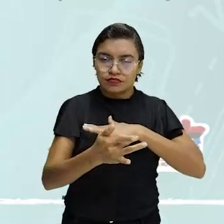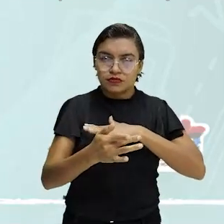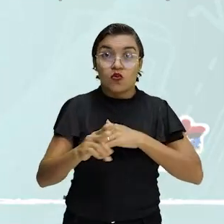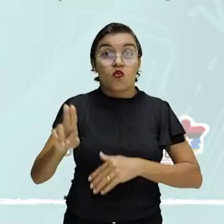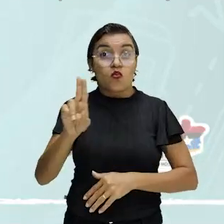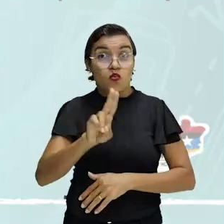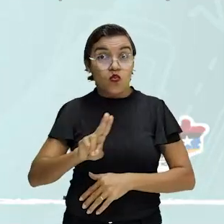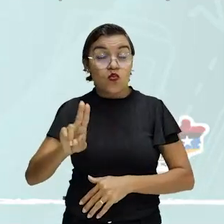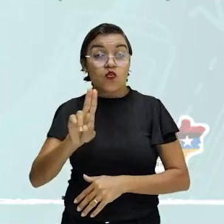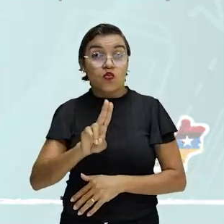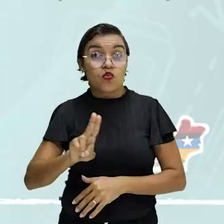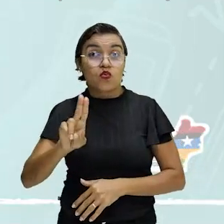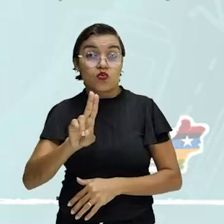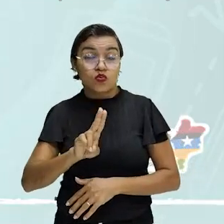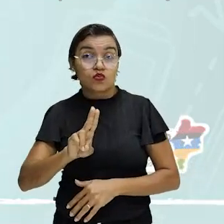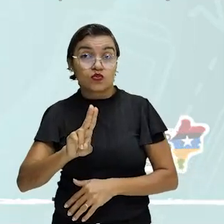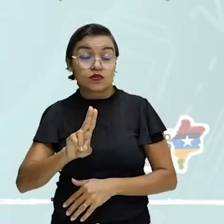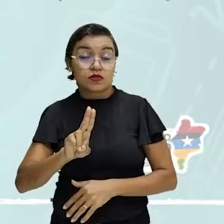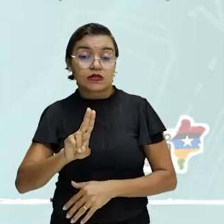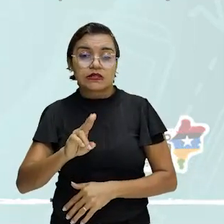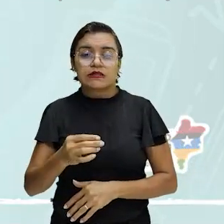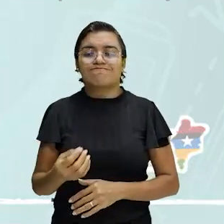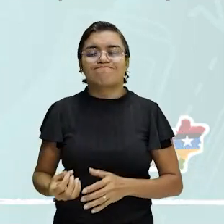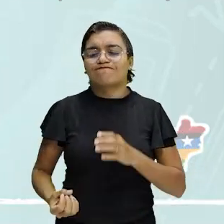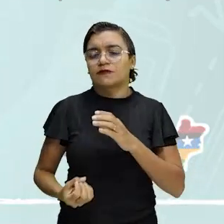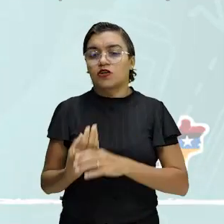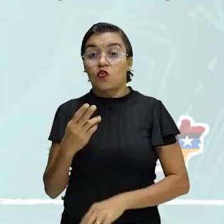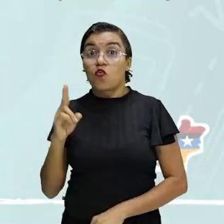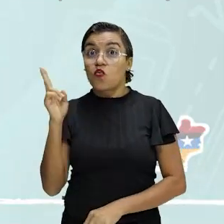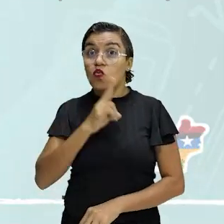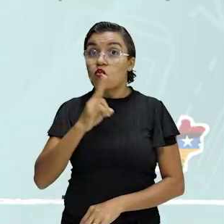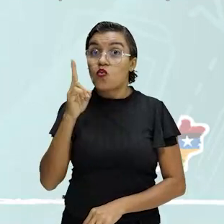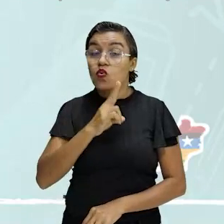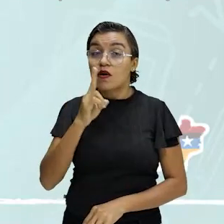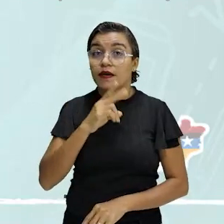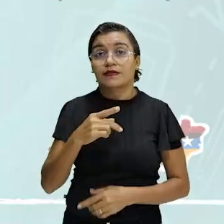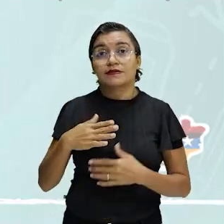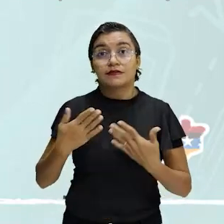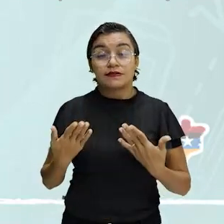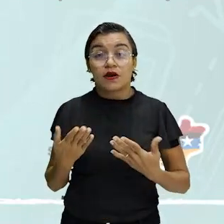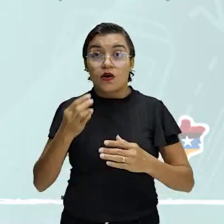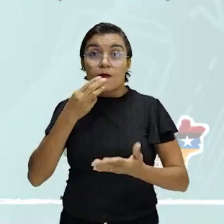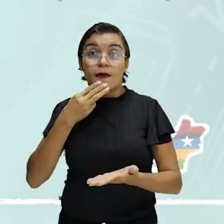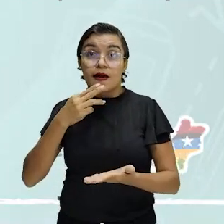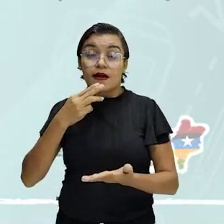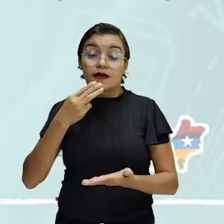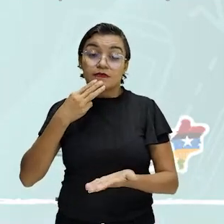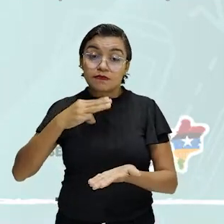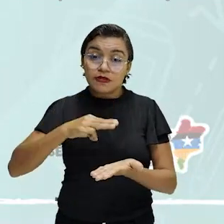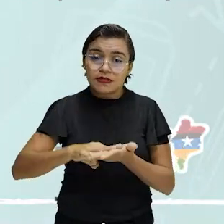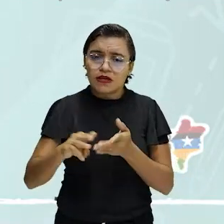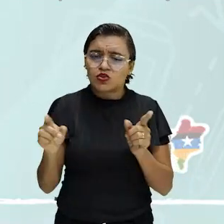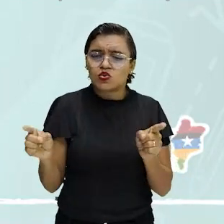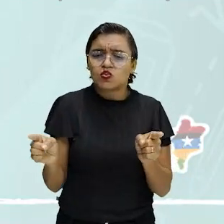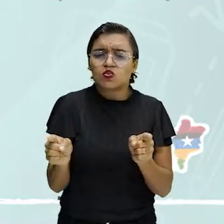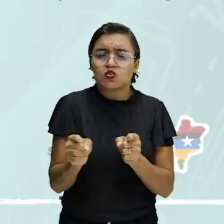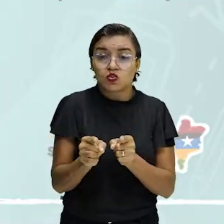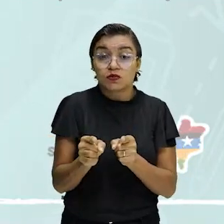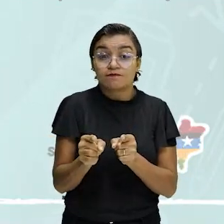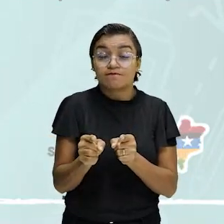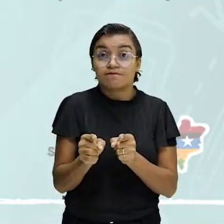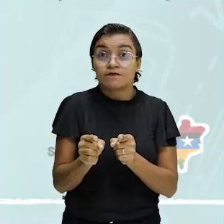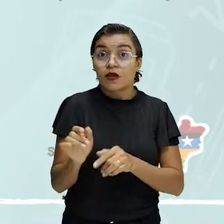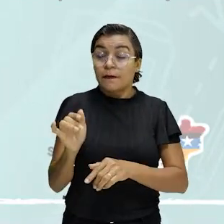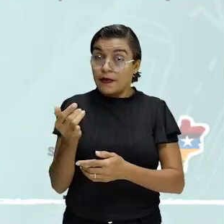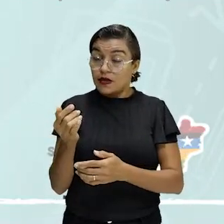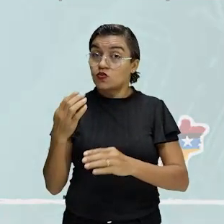comunicação para os celulares criou a urgência. Por isso, muitas vezes as mensagens são abreviadas, mas em um e-mail